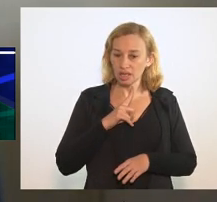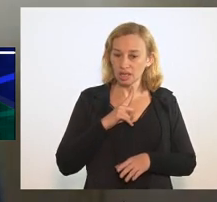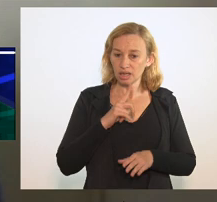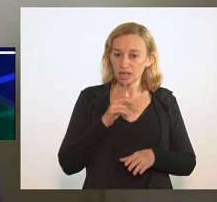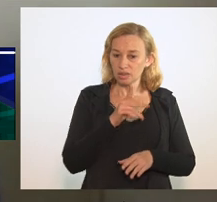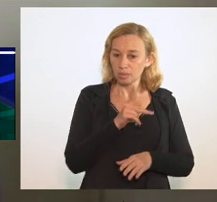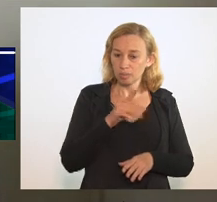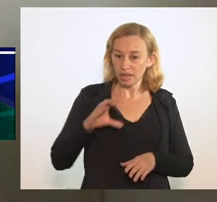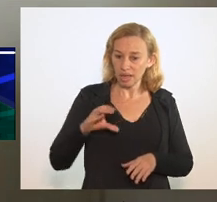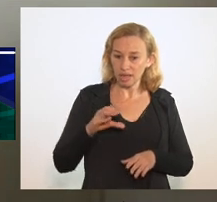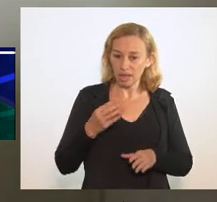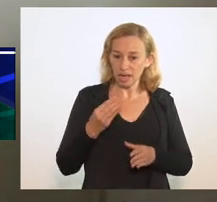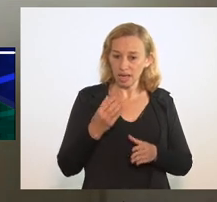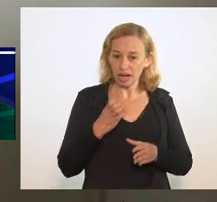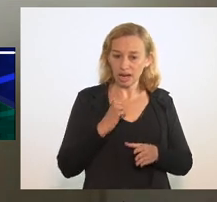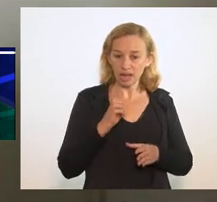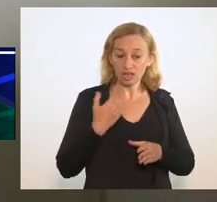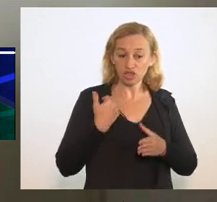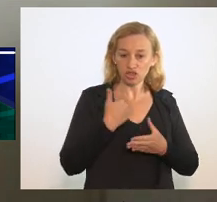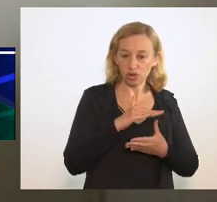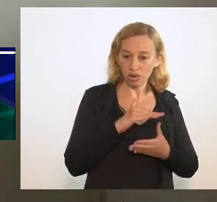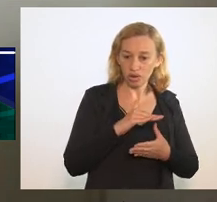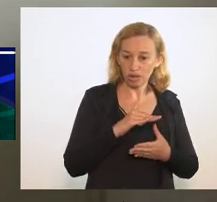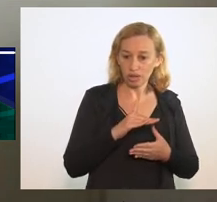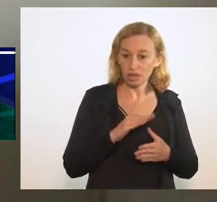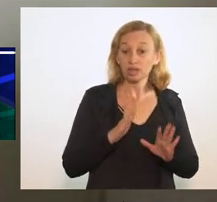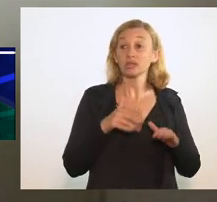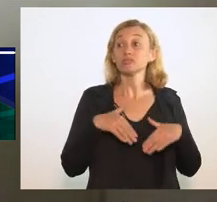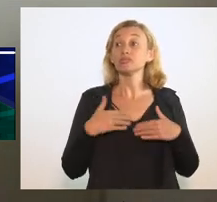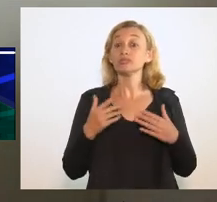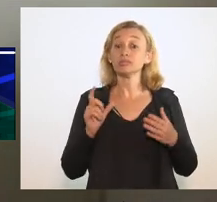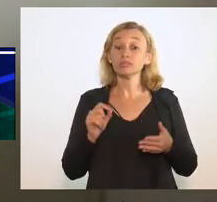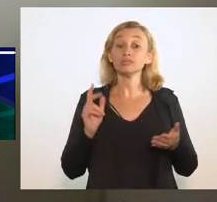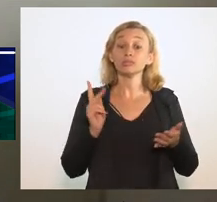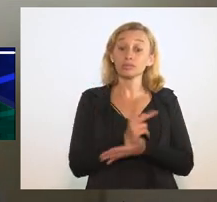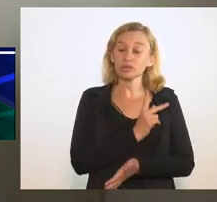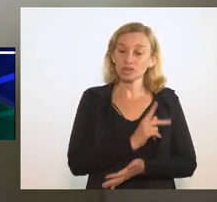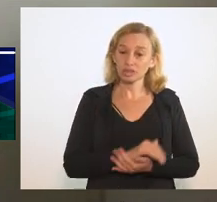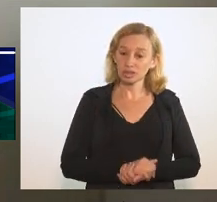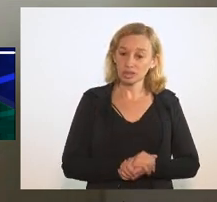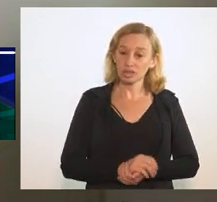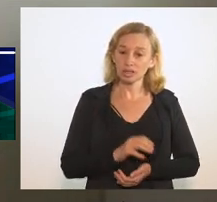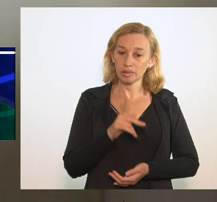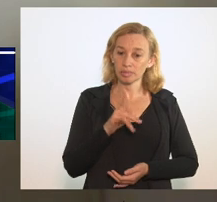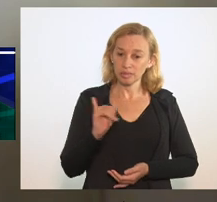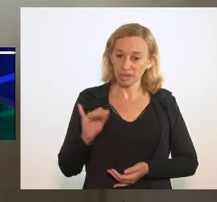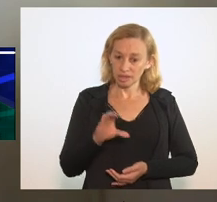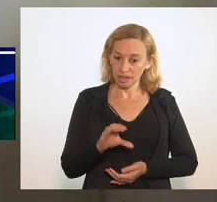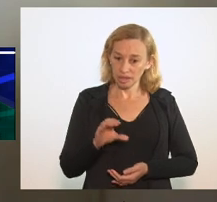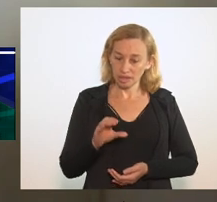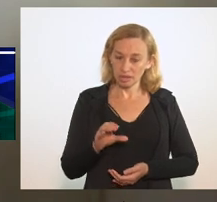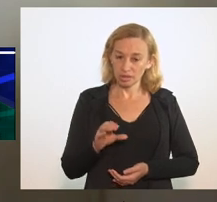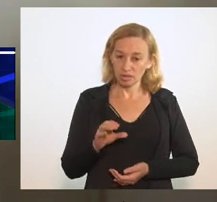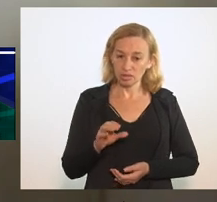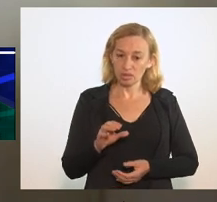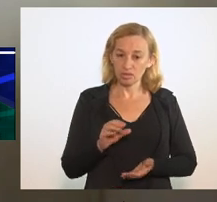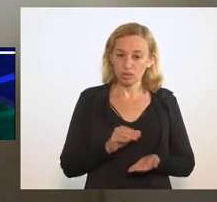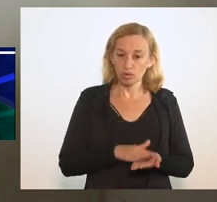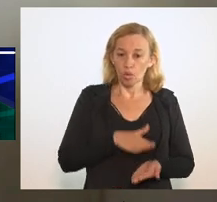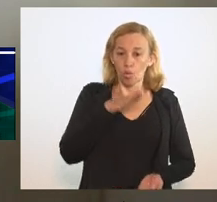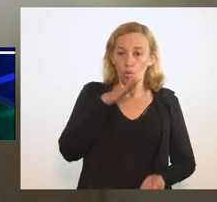PE. E, com isso, bota a pique o fluxo de